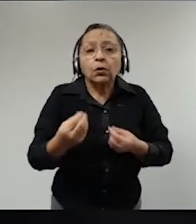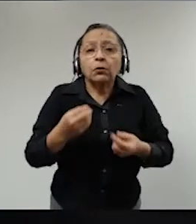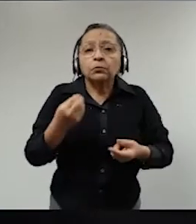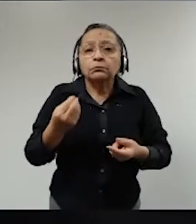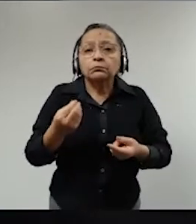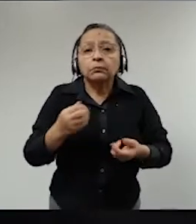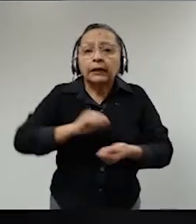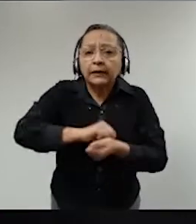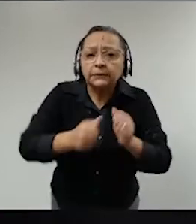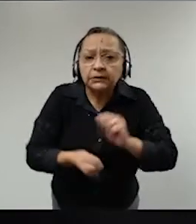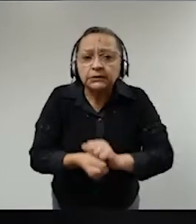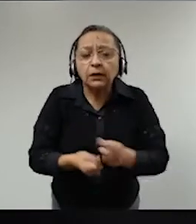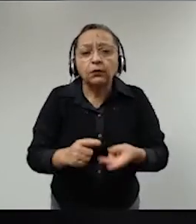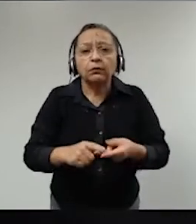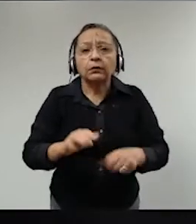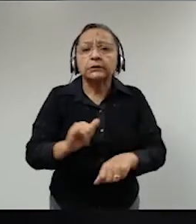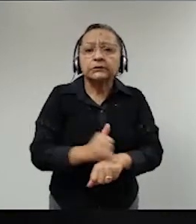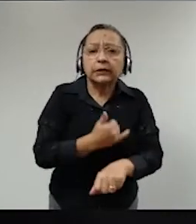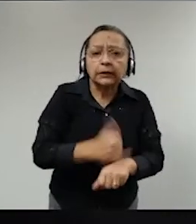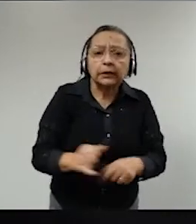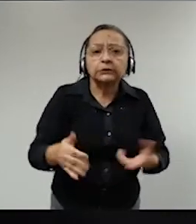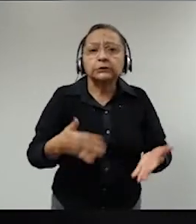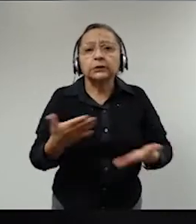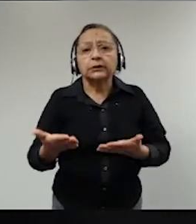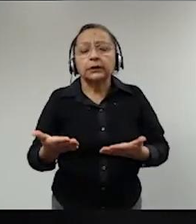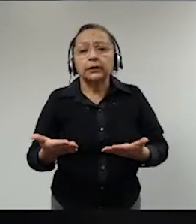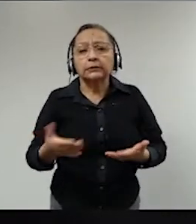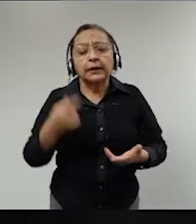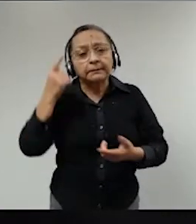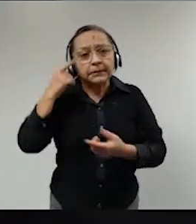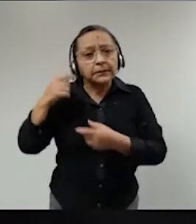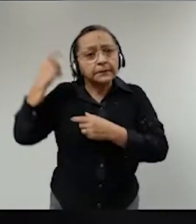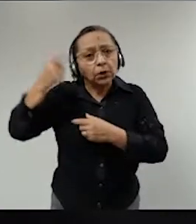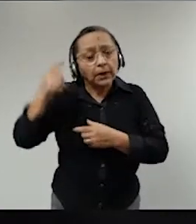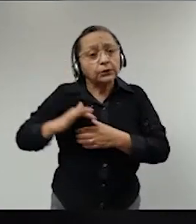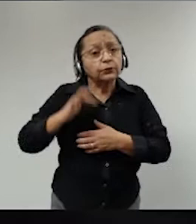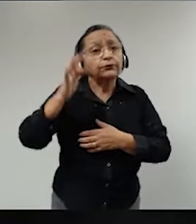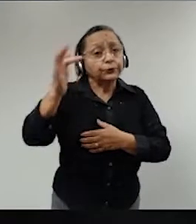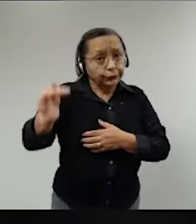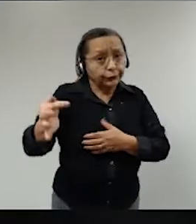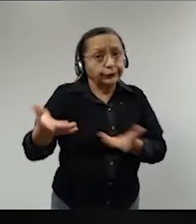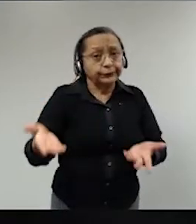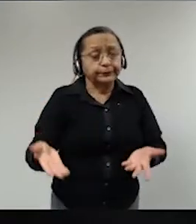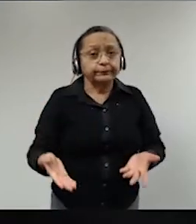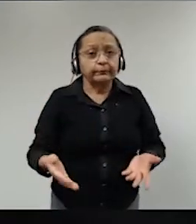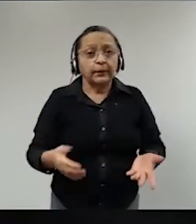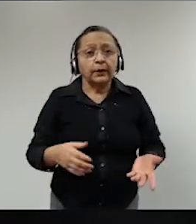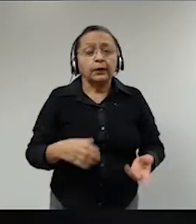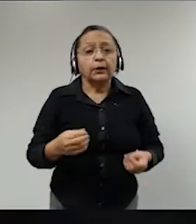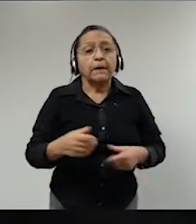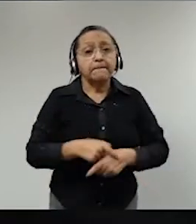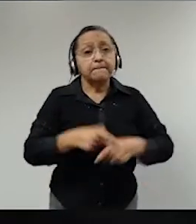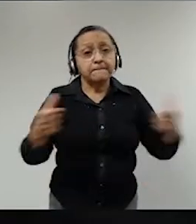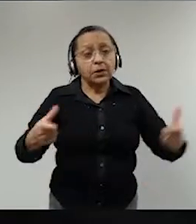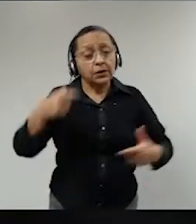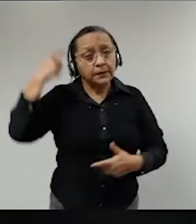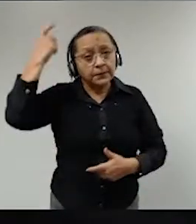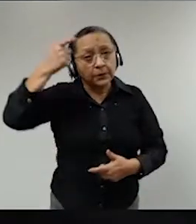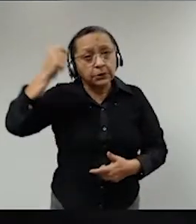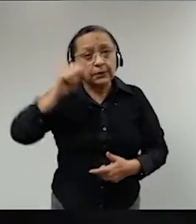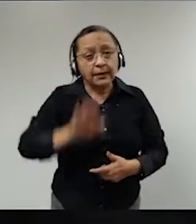ou de adaptação em vistas de um futuro ainda incerto. As grandes preocupações na